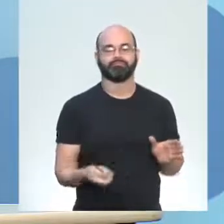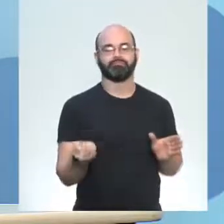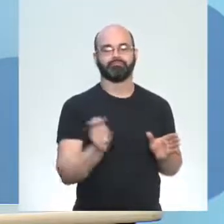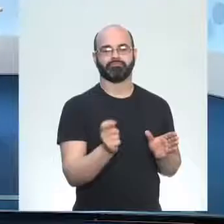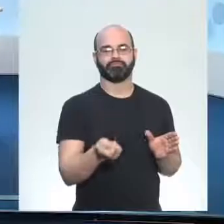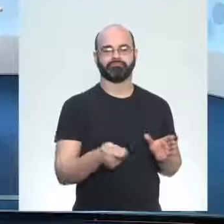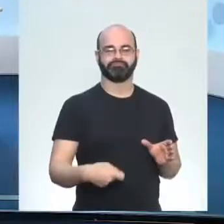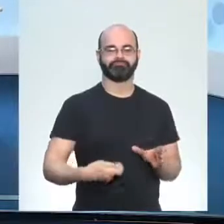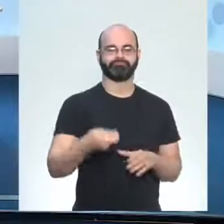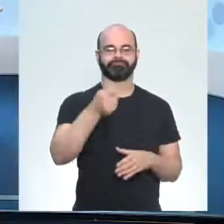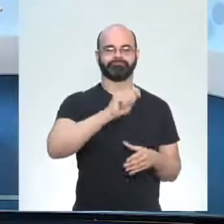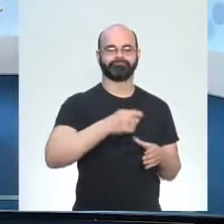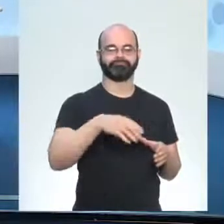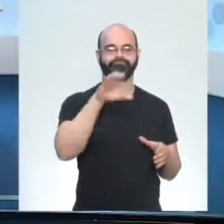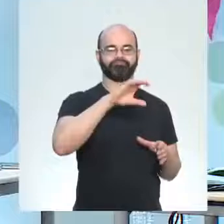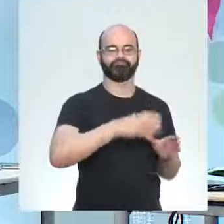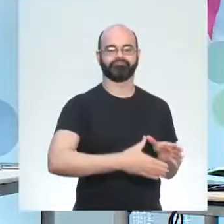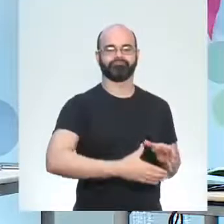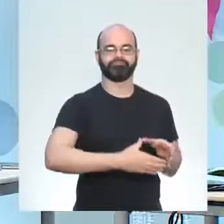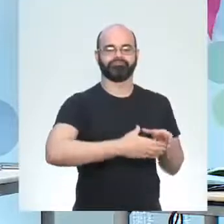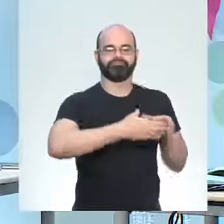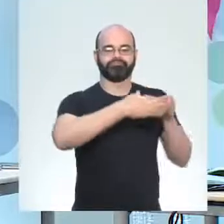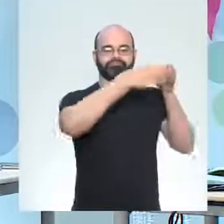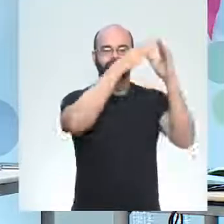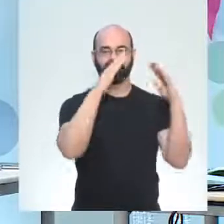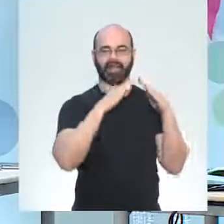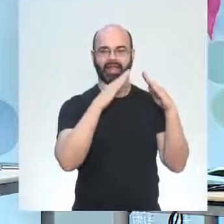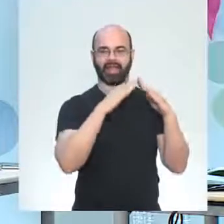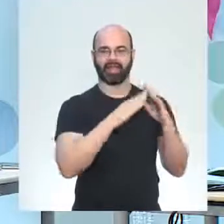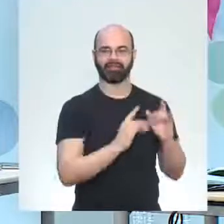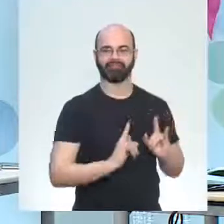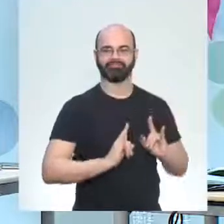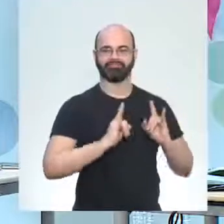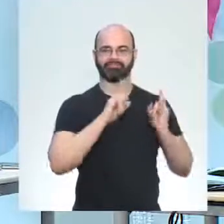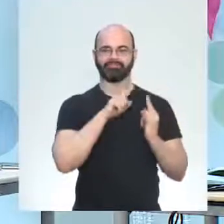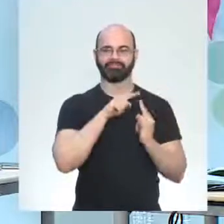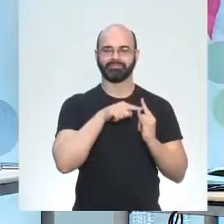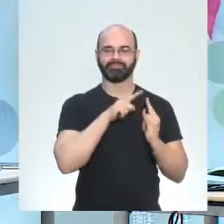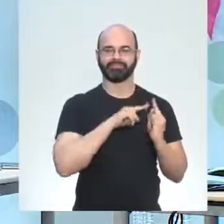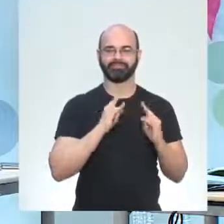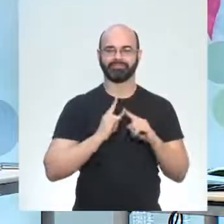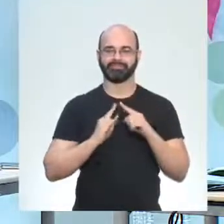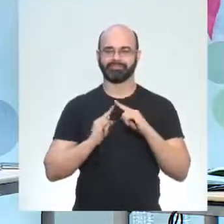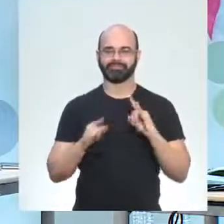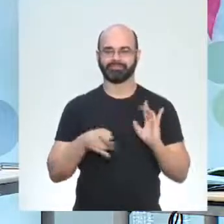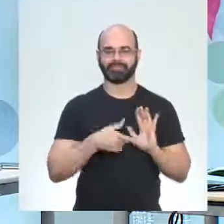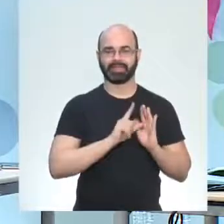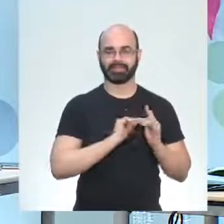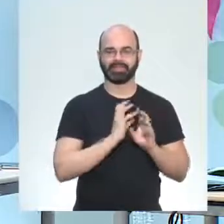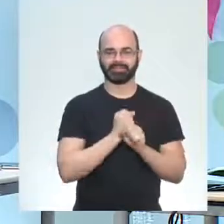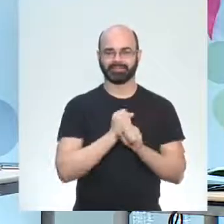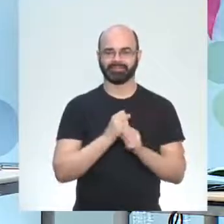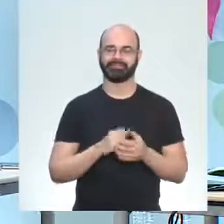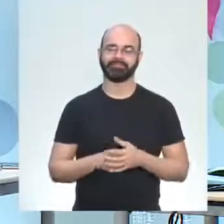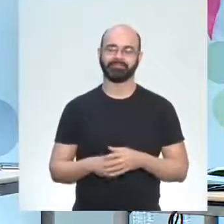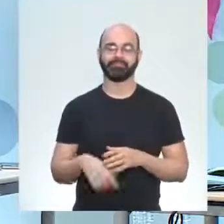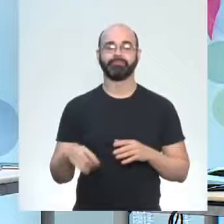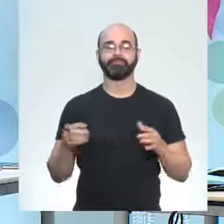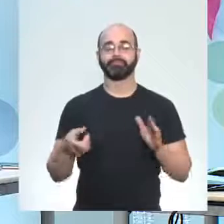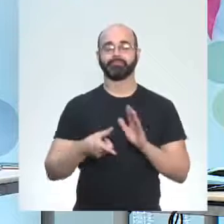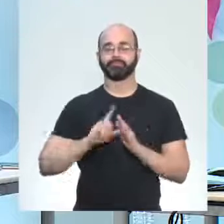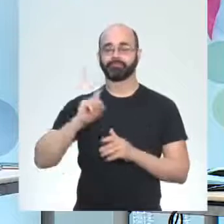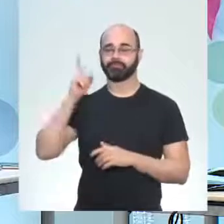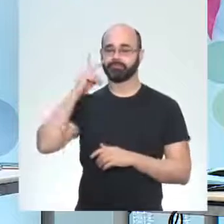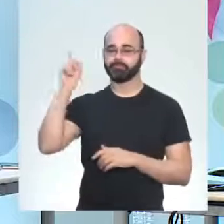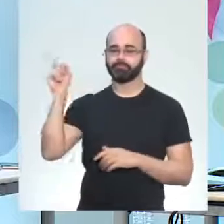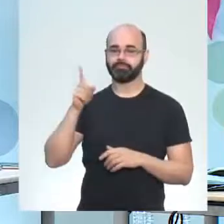Exatamente, é isso mesmo. Muito bem. E olha só que legal, Jonas. A gente fez o cálculo de um aquário antes. A gente vai fazer de conta que a gente